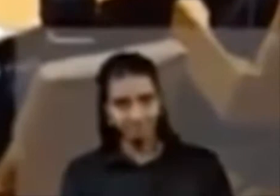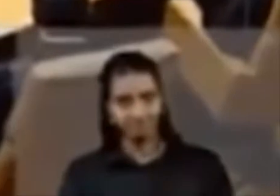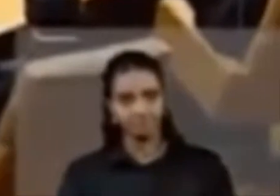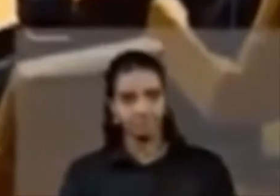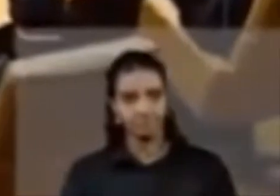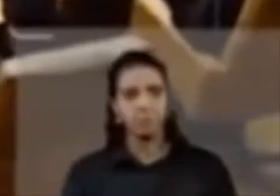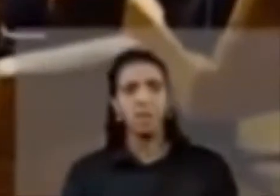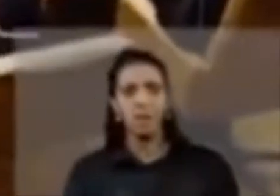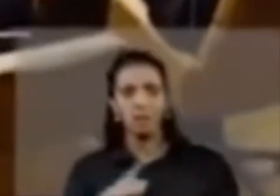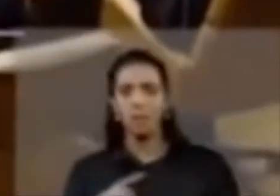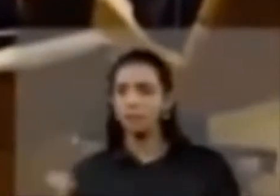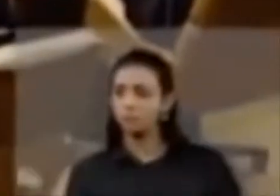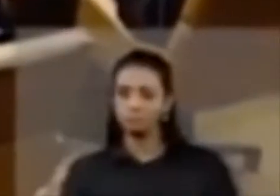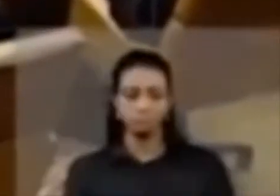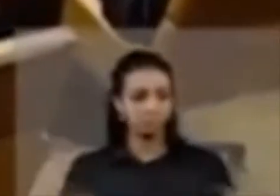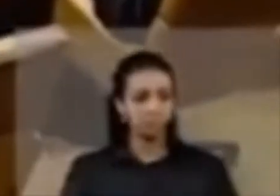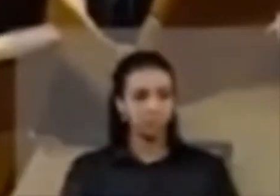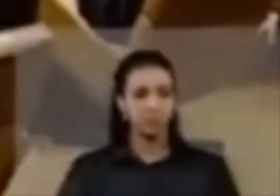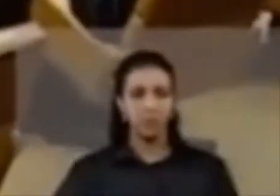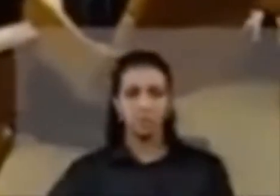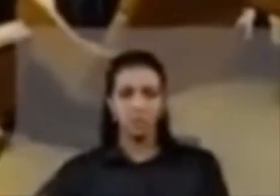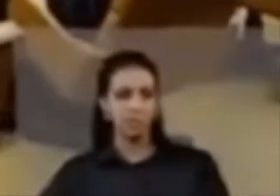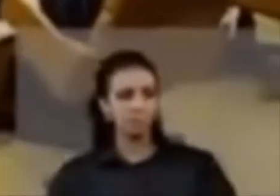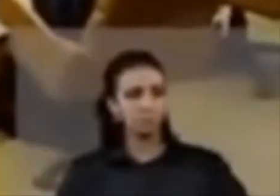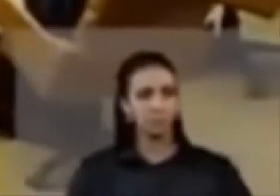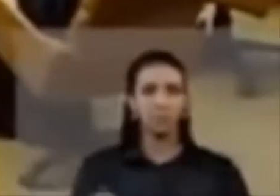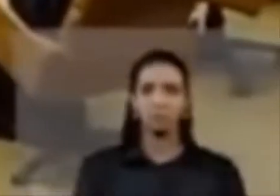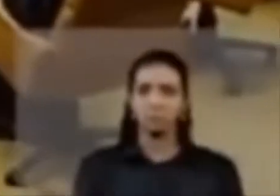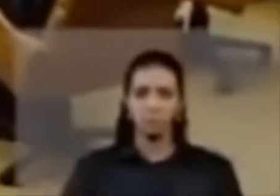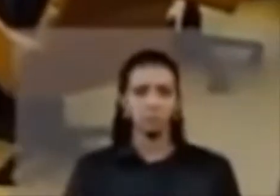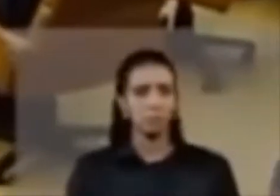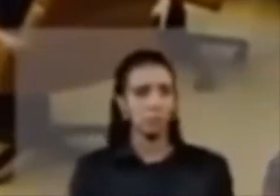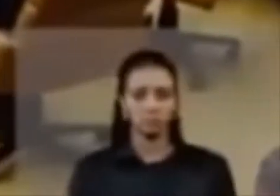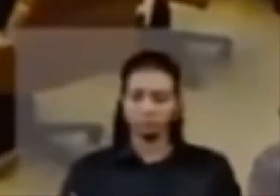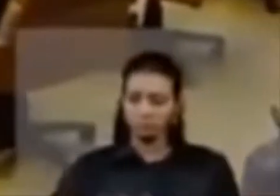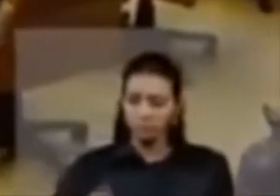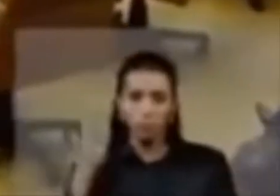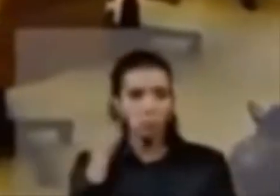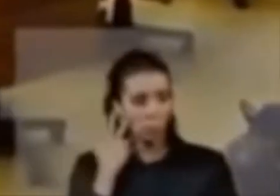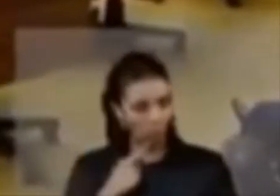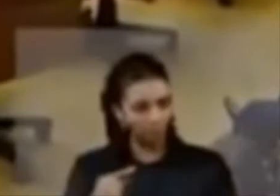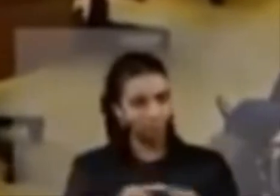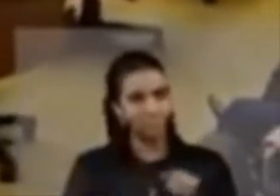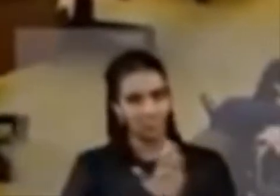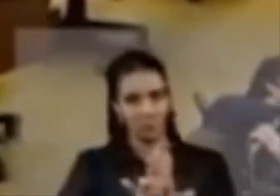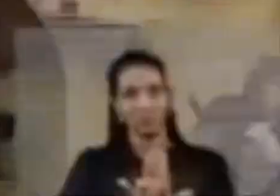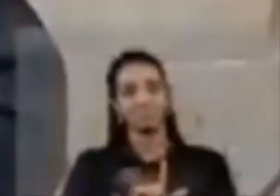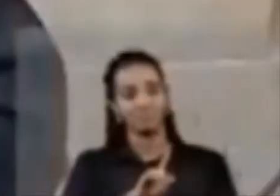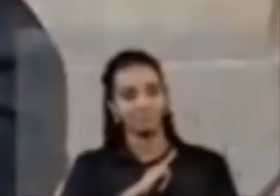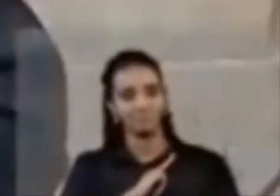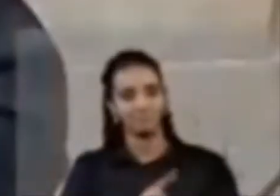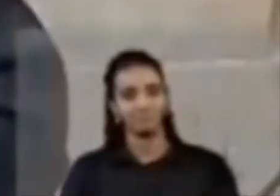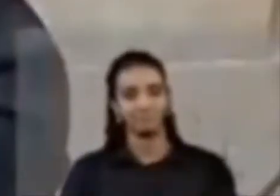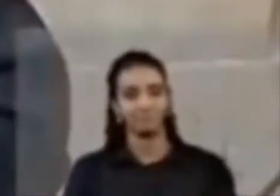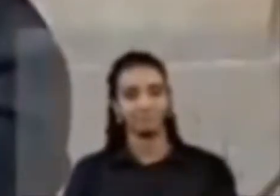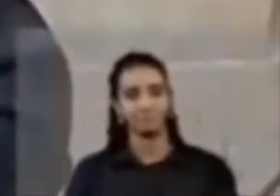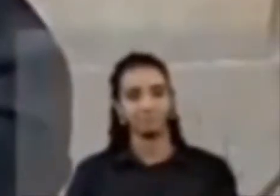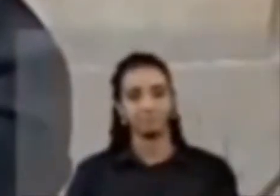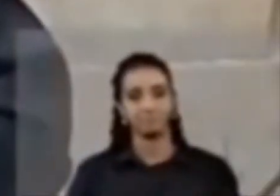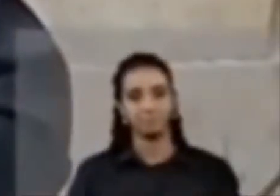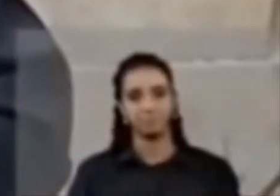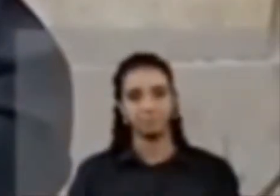o contraditório, a ampla defesa e o devido processo legal. E aí entra em cena